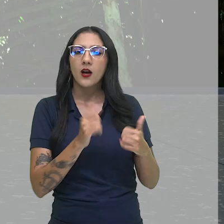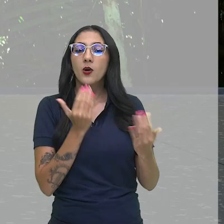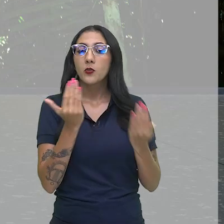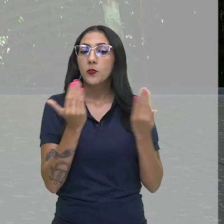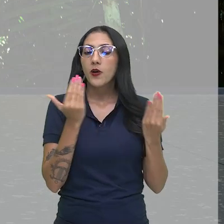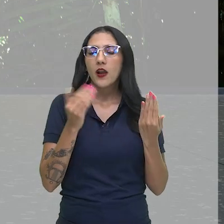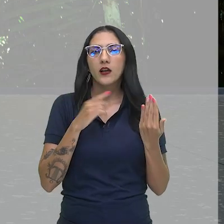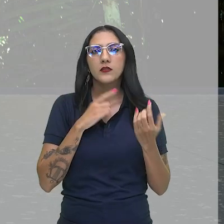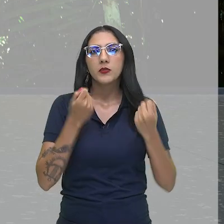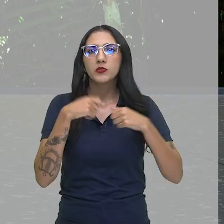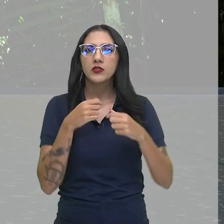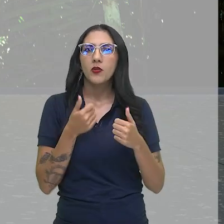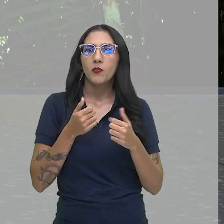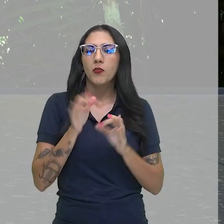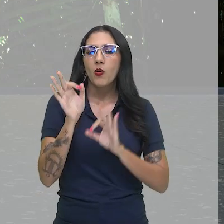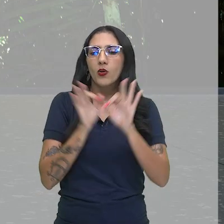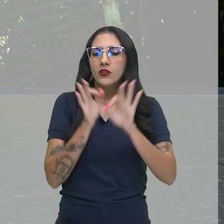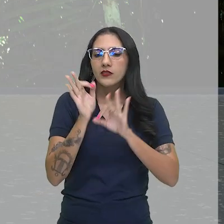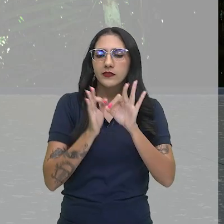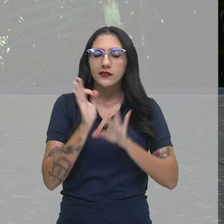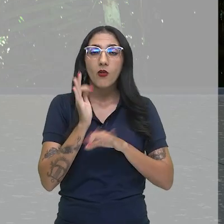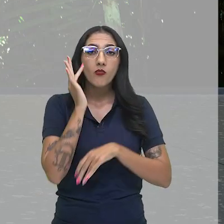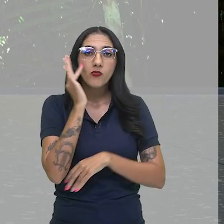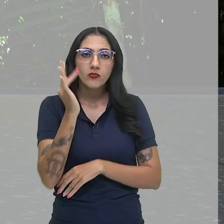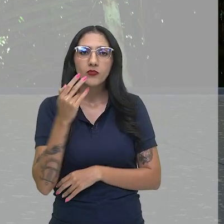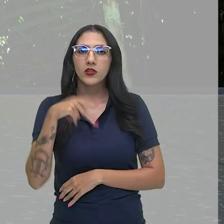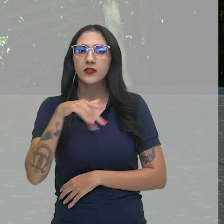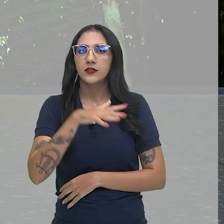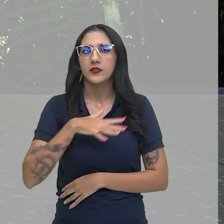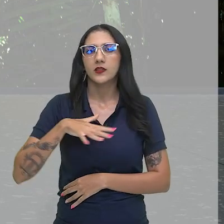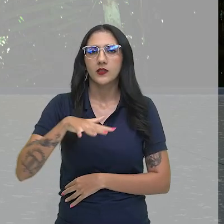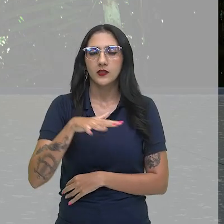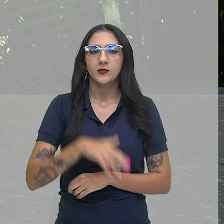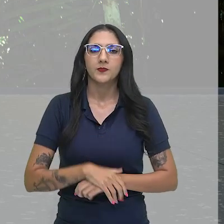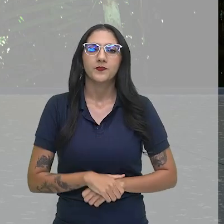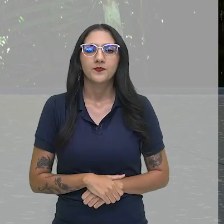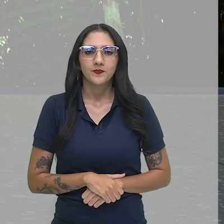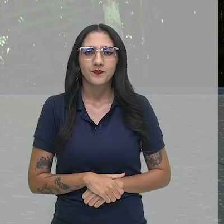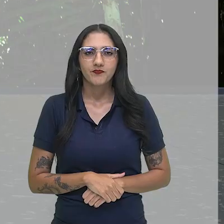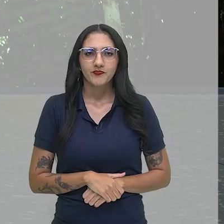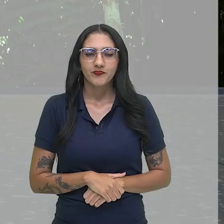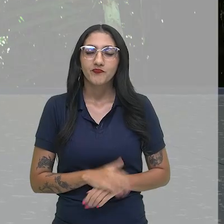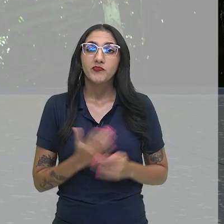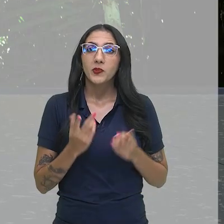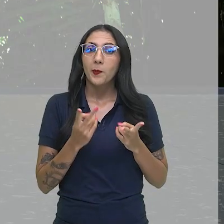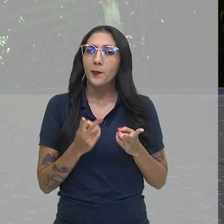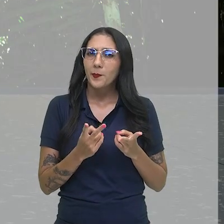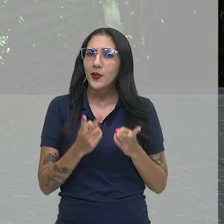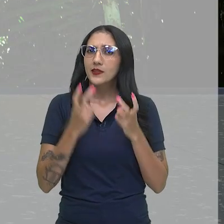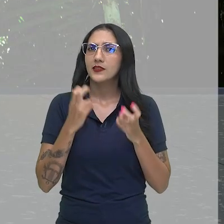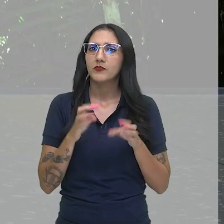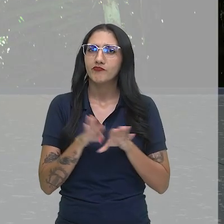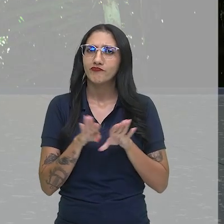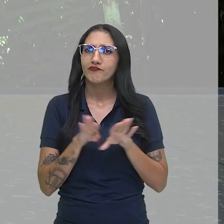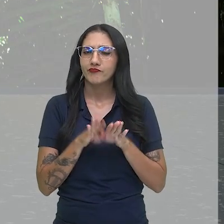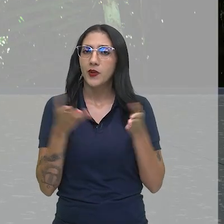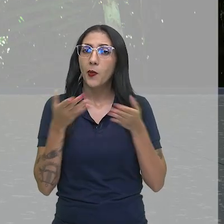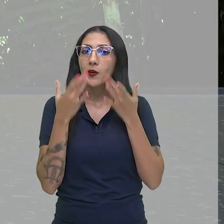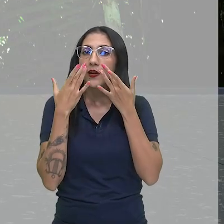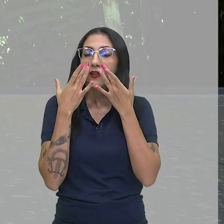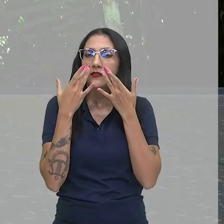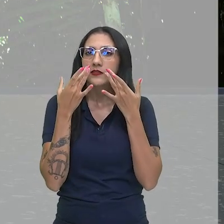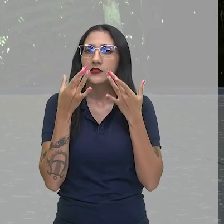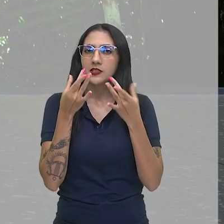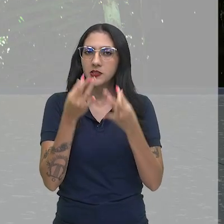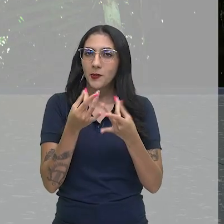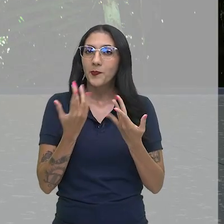planejar o futuro da nossa gente e da nossa região. Então, observem aqui, porque nós também temos uma atenção. A professora